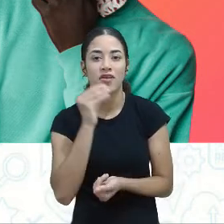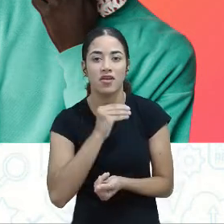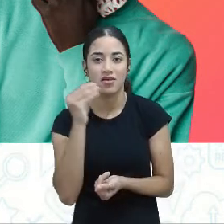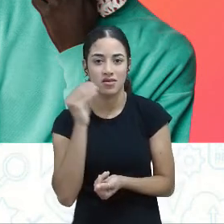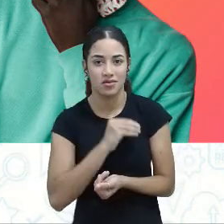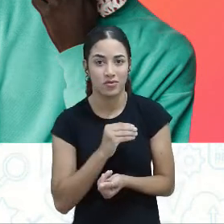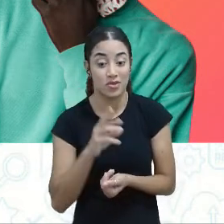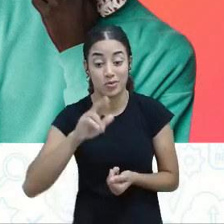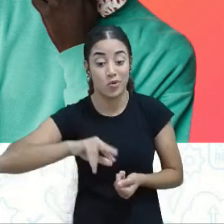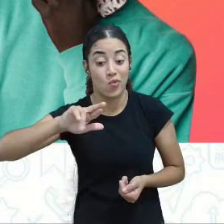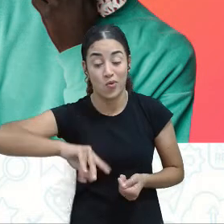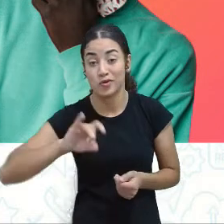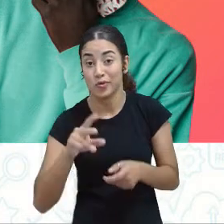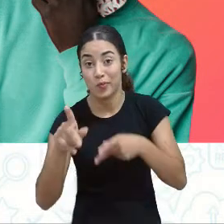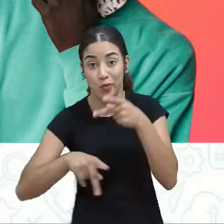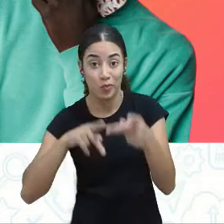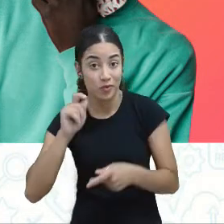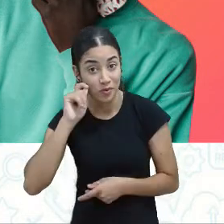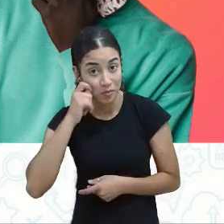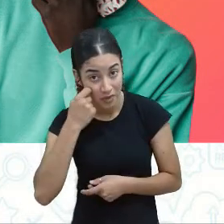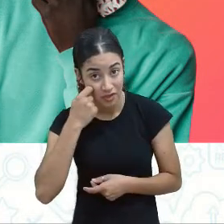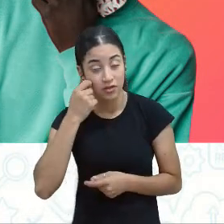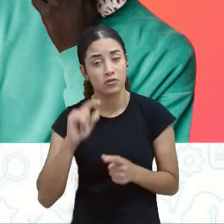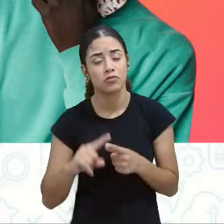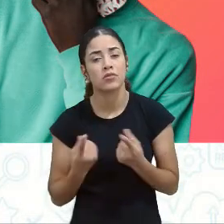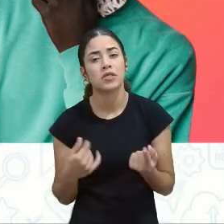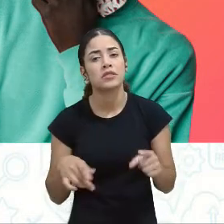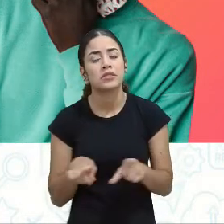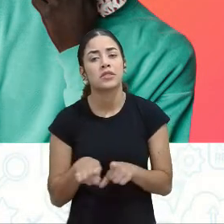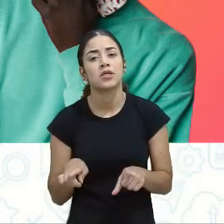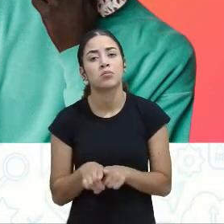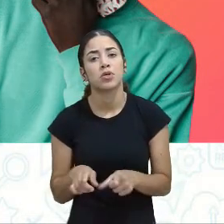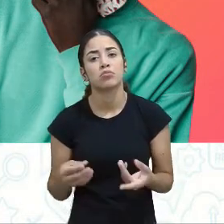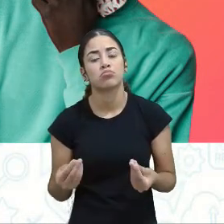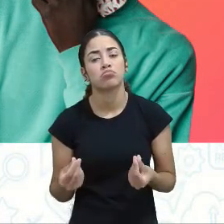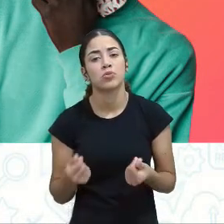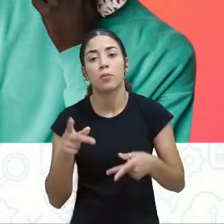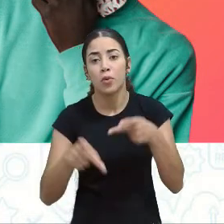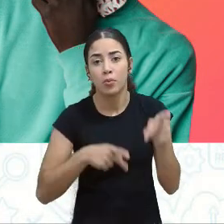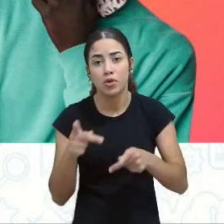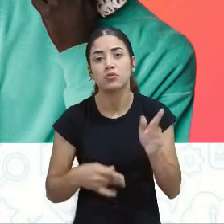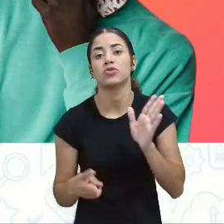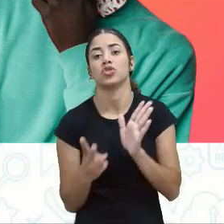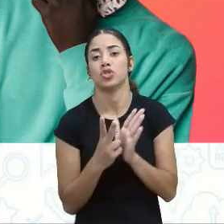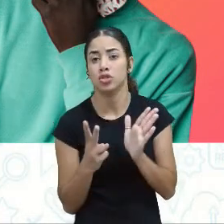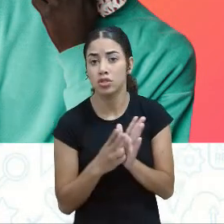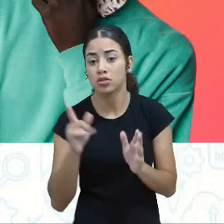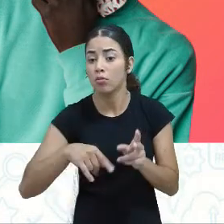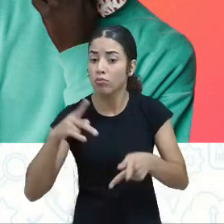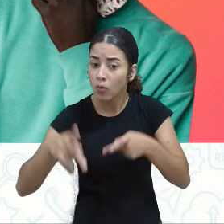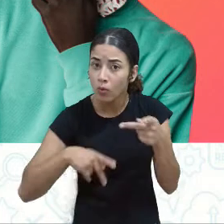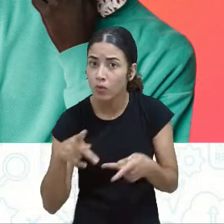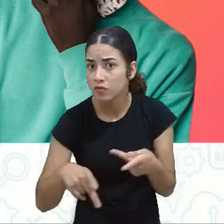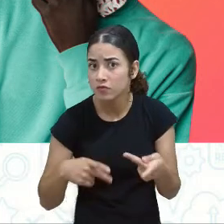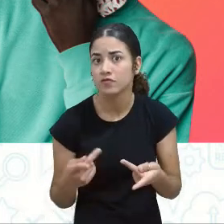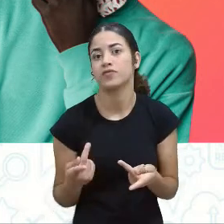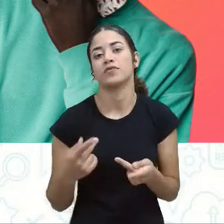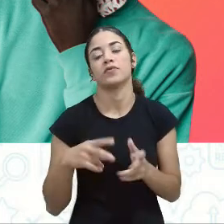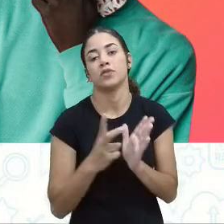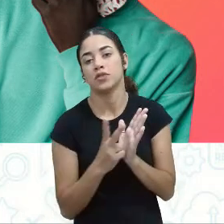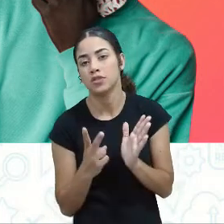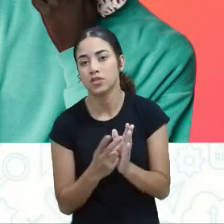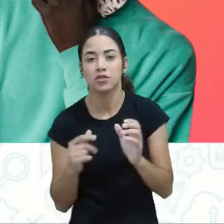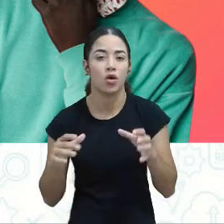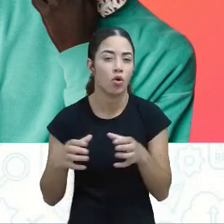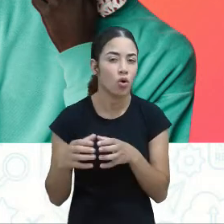está incluído essa população preta, assim como as populações indígenas, né? Os povos indígenas, as